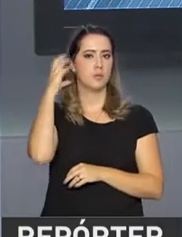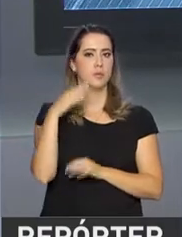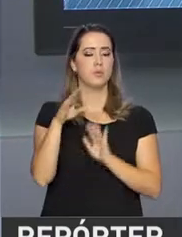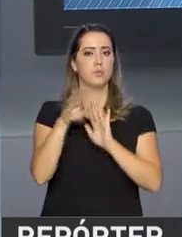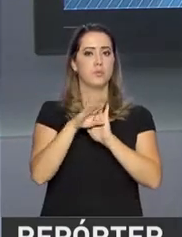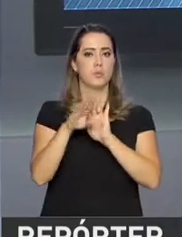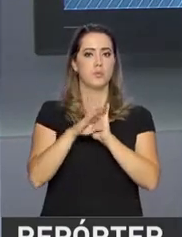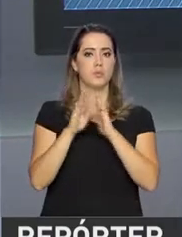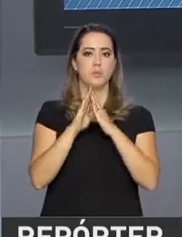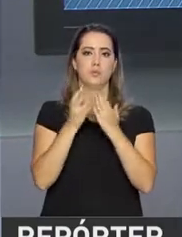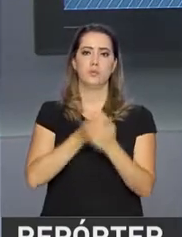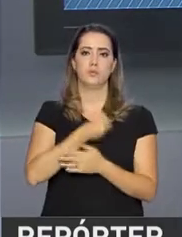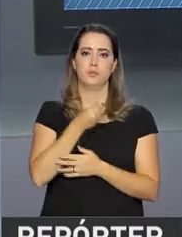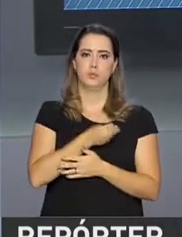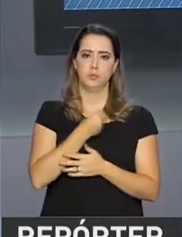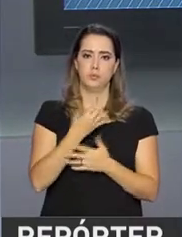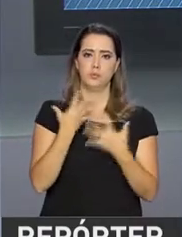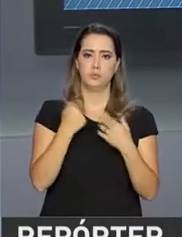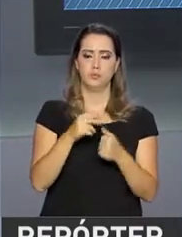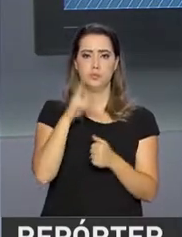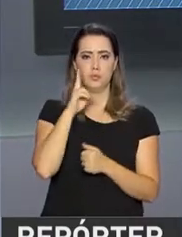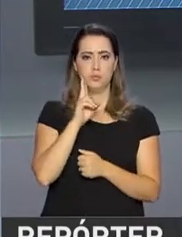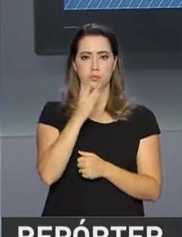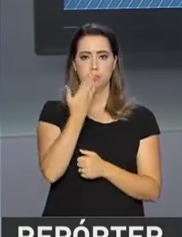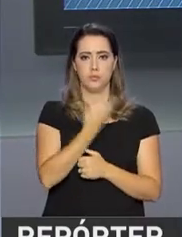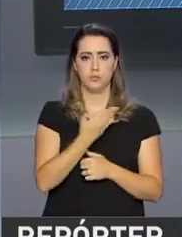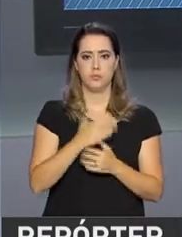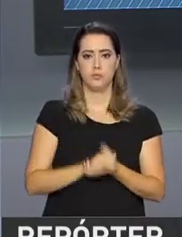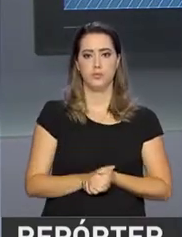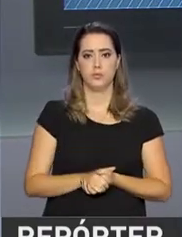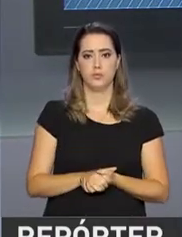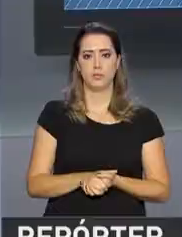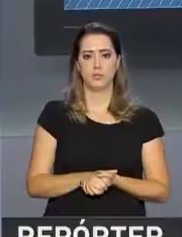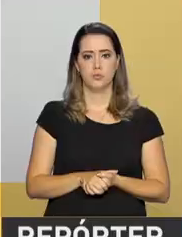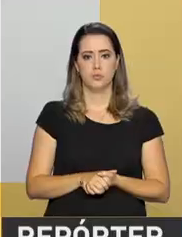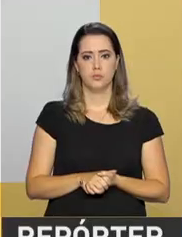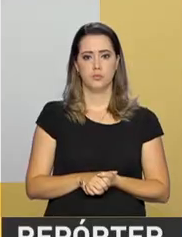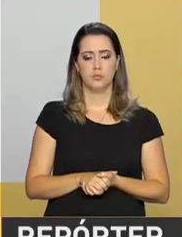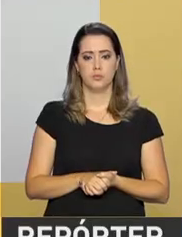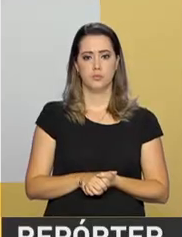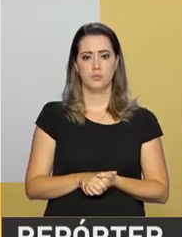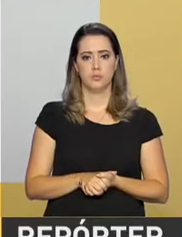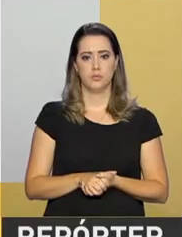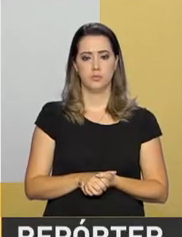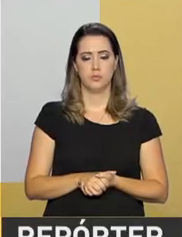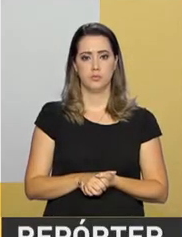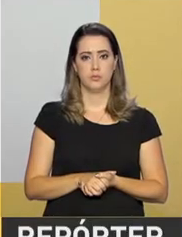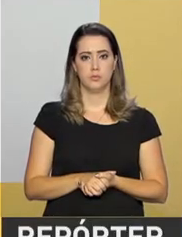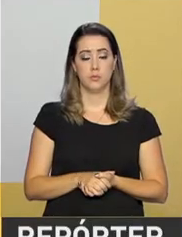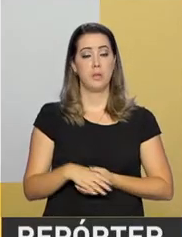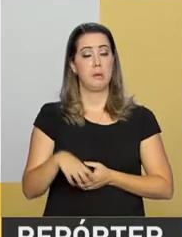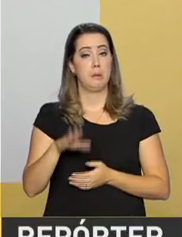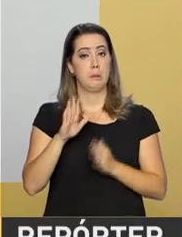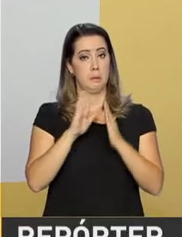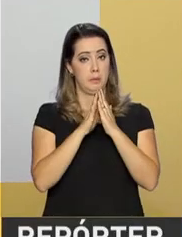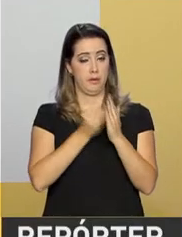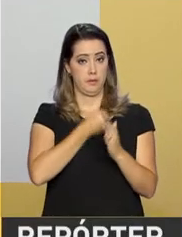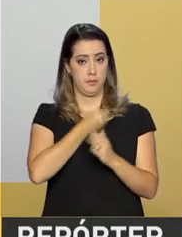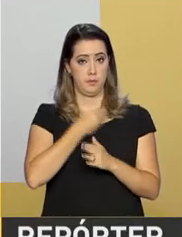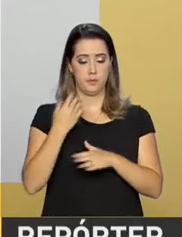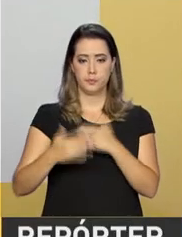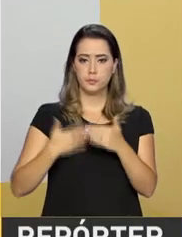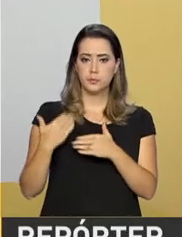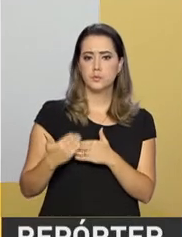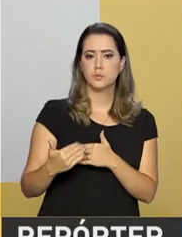sobre o programa minha casa minha vida vamos acompanhar o trecho o minha casa minha vida continua